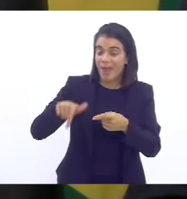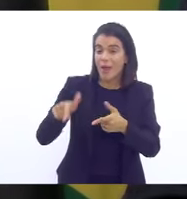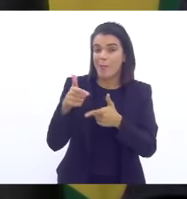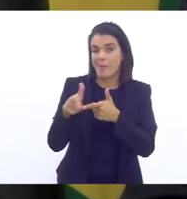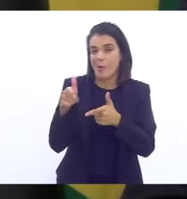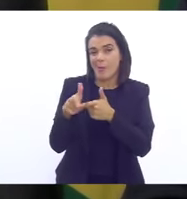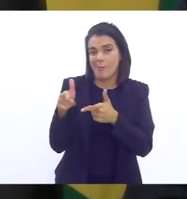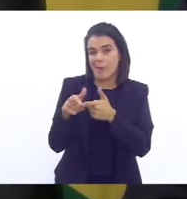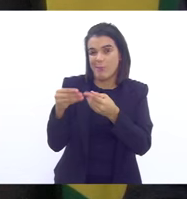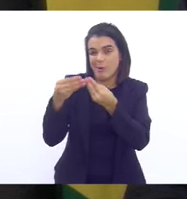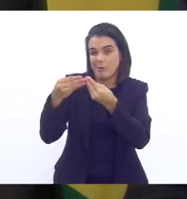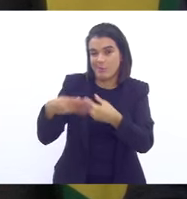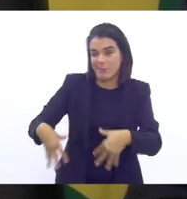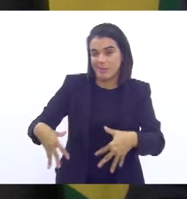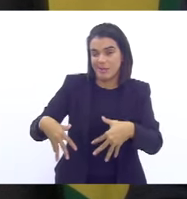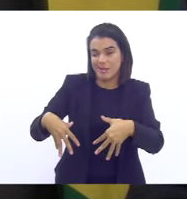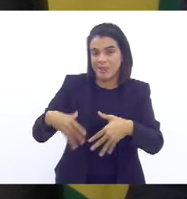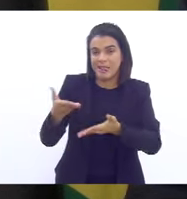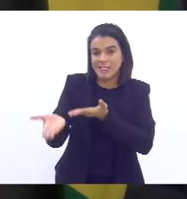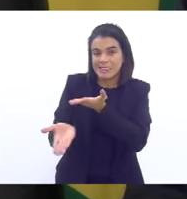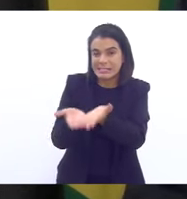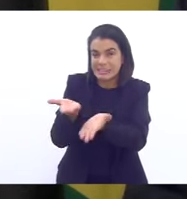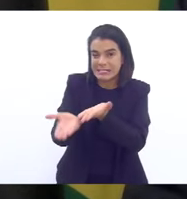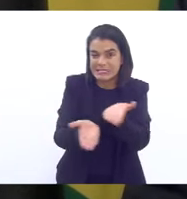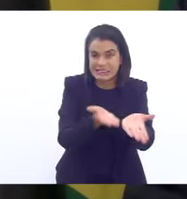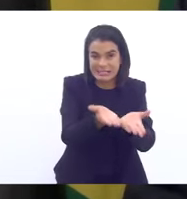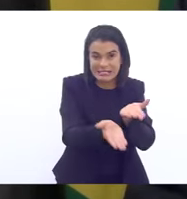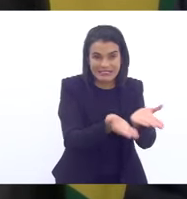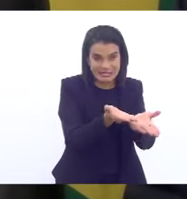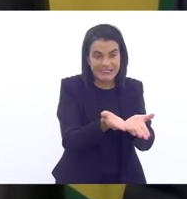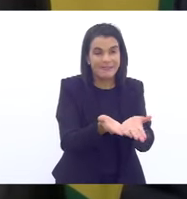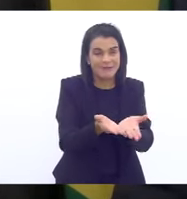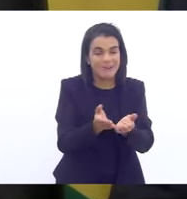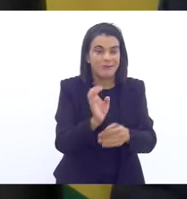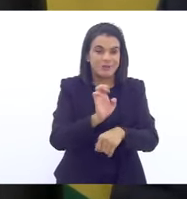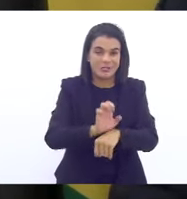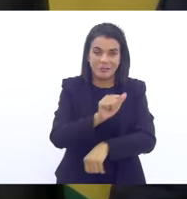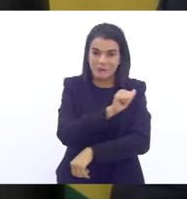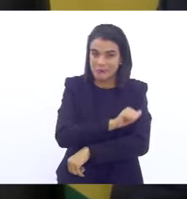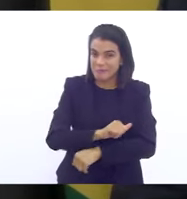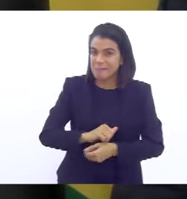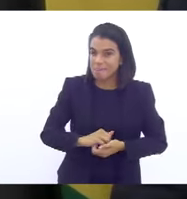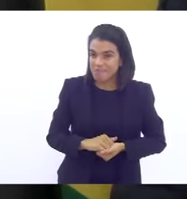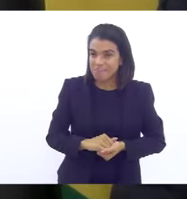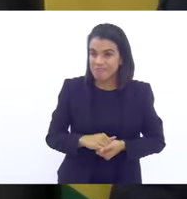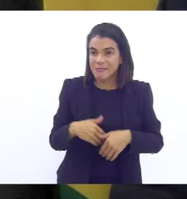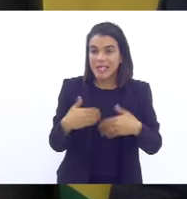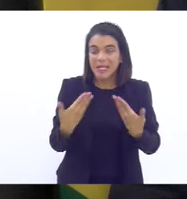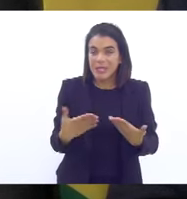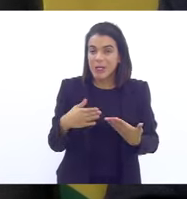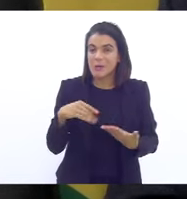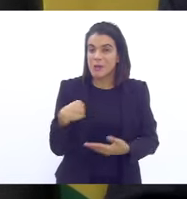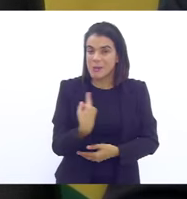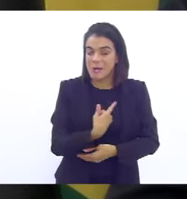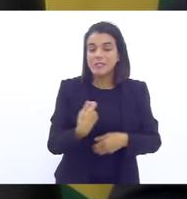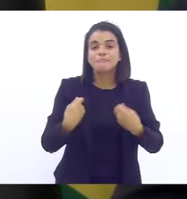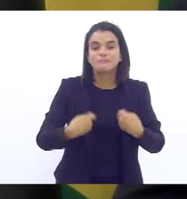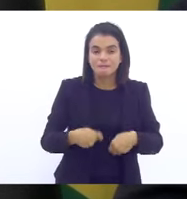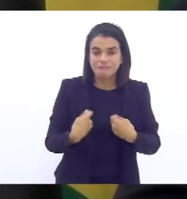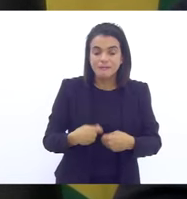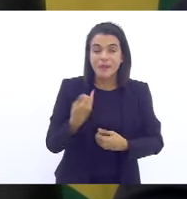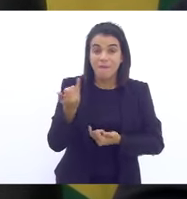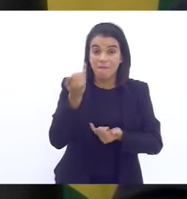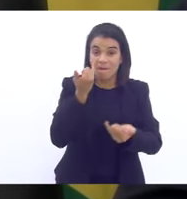dessa falência de prestação de energia ao estado do Rio de Janeiro. Então, nós precisávamos aqui nessa CPI, com